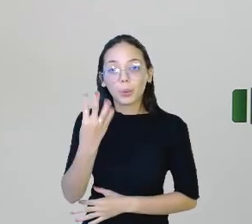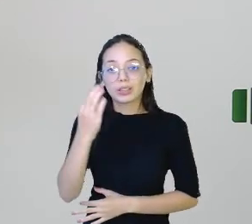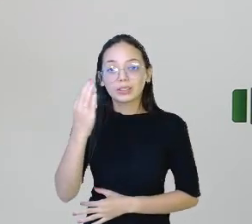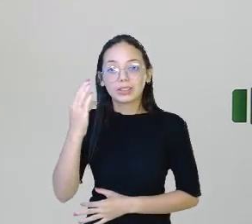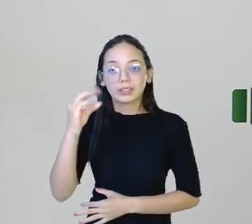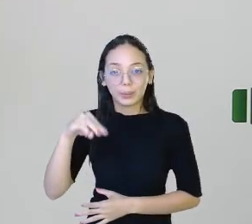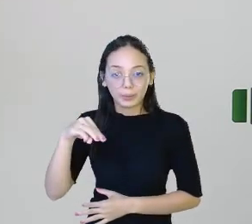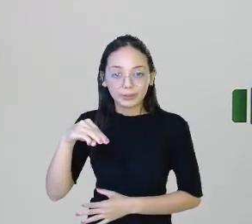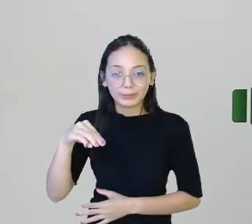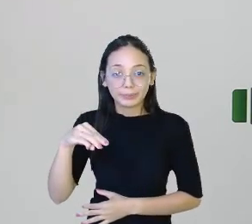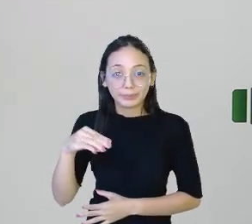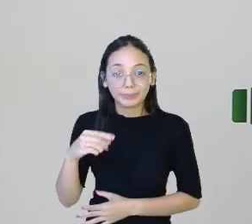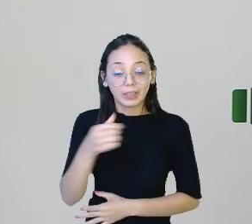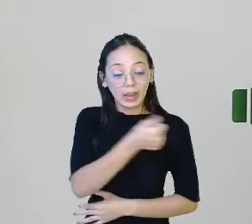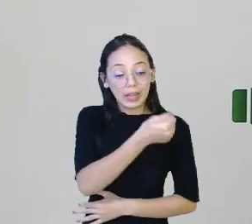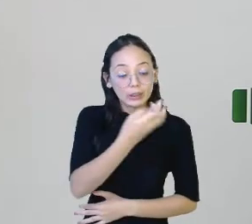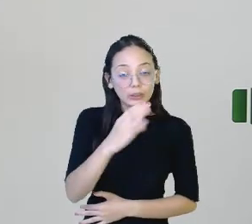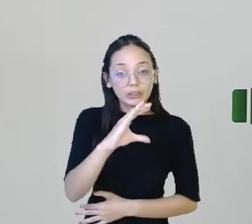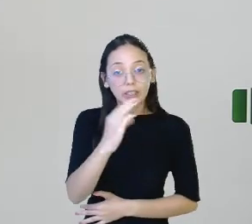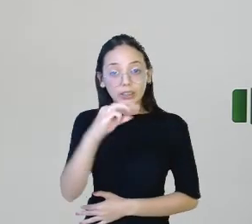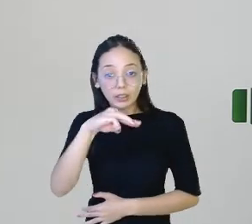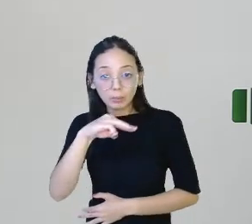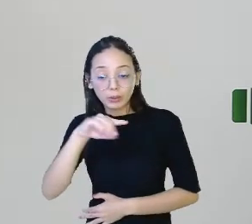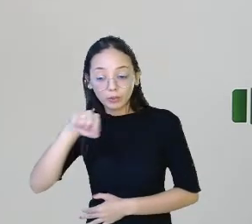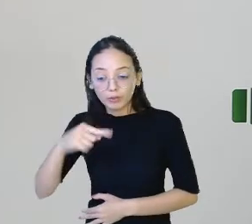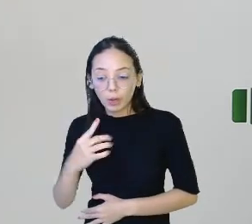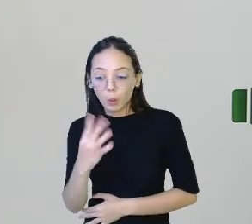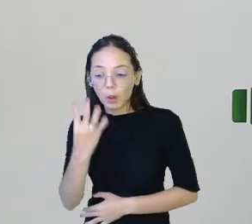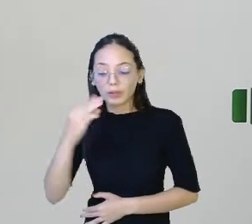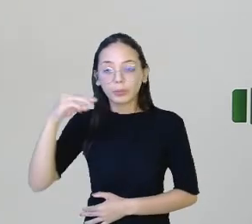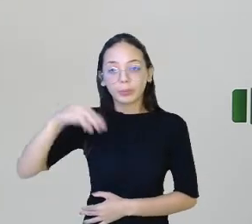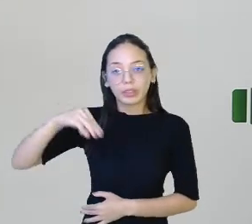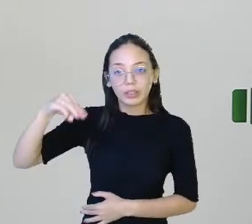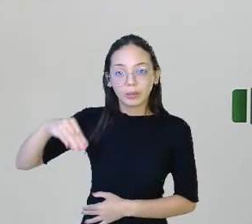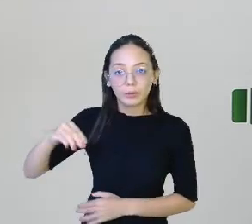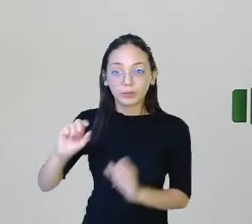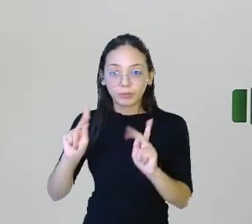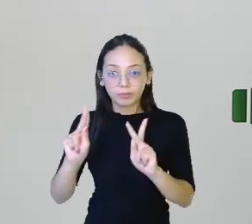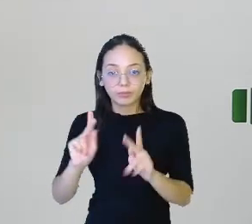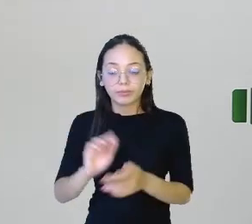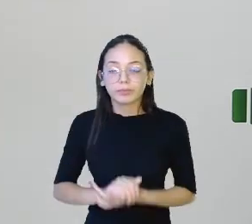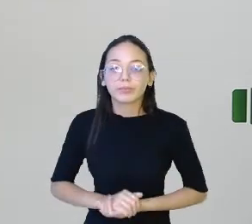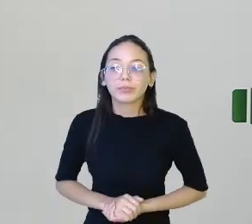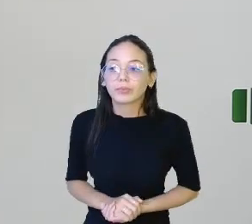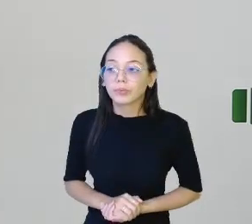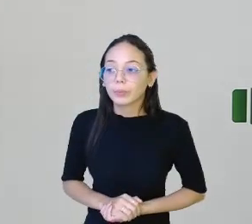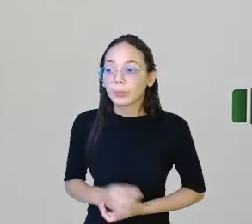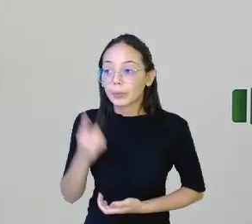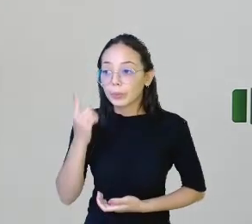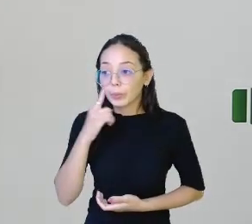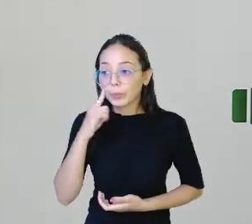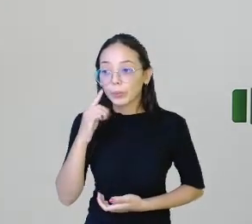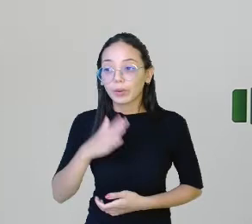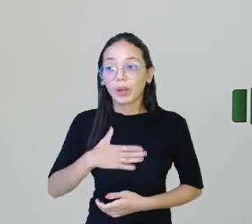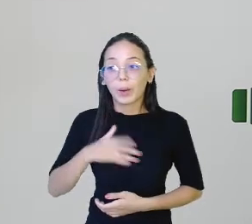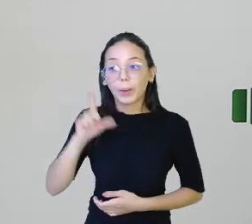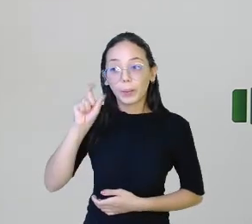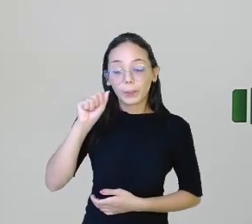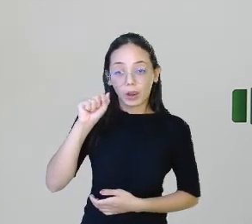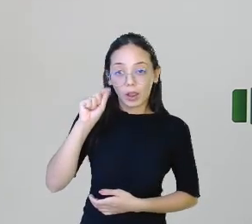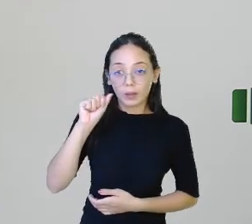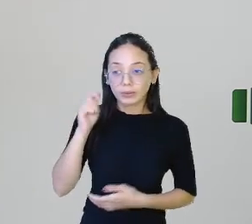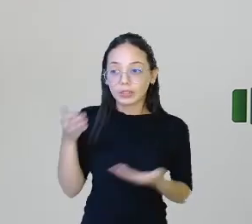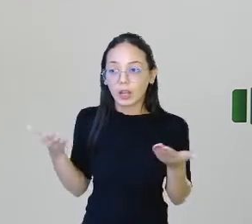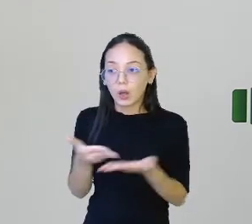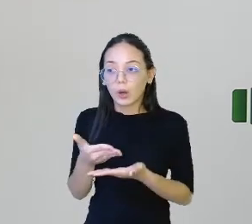4 milímetros. Vamos fazer mais uma para a gente continuar aqui. Peguei meu lápis agora, peguei um lápis.